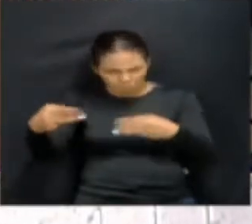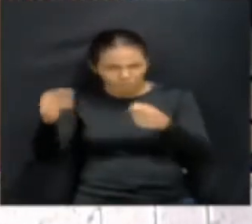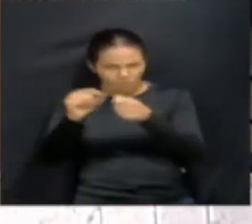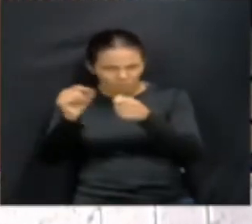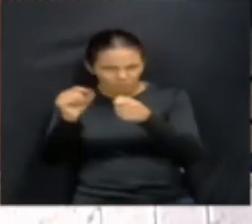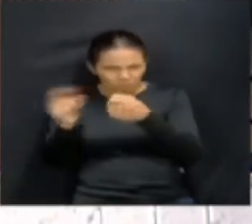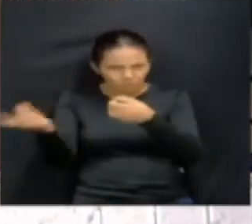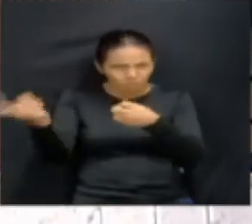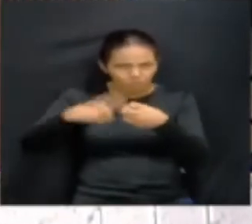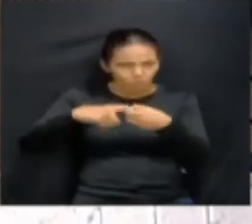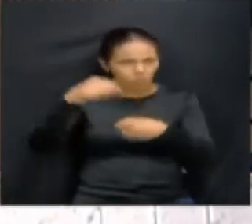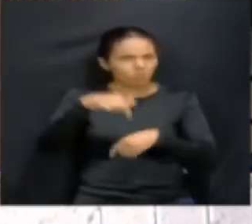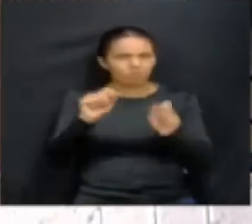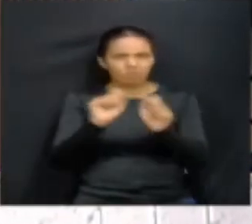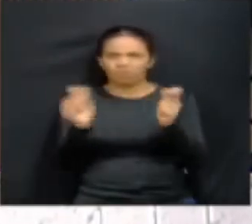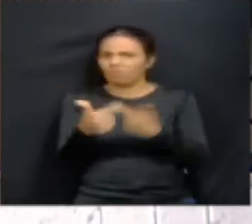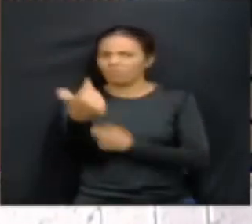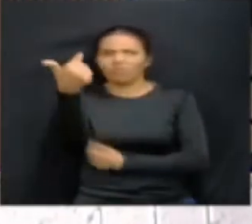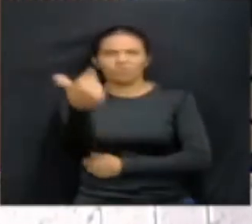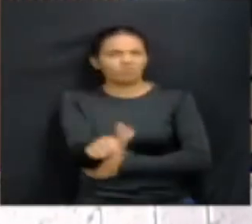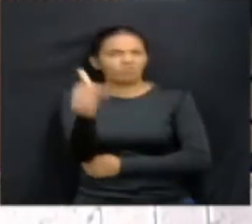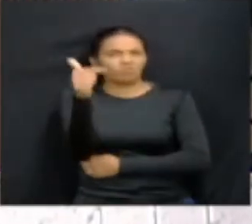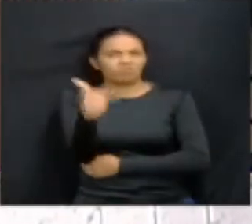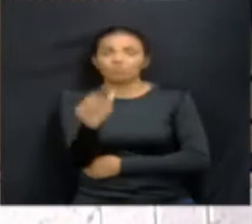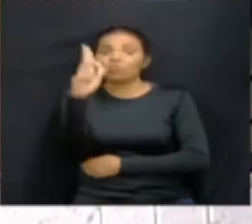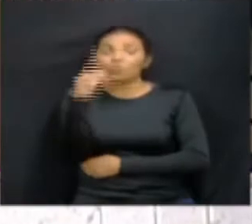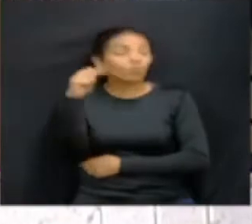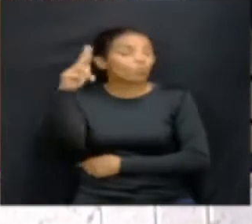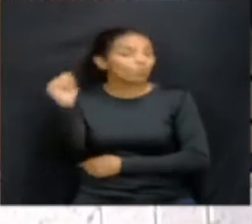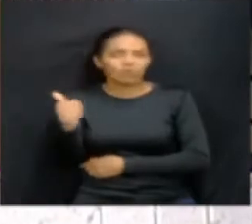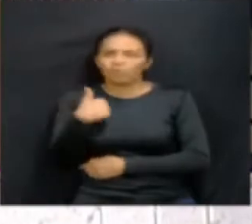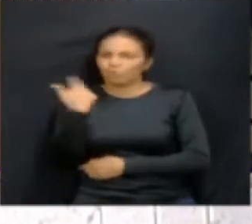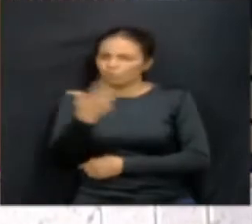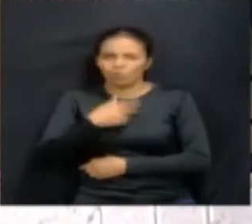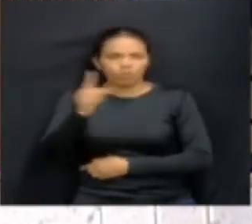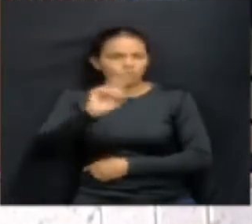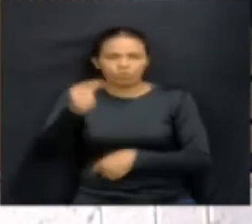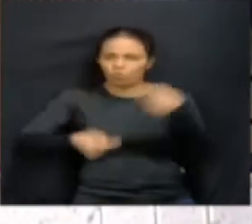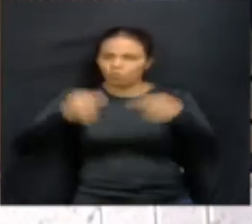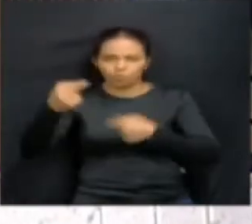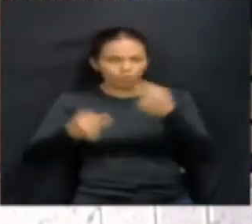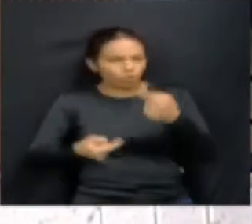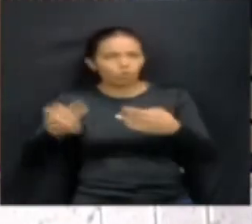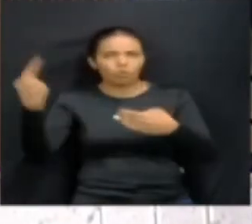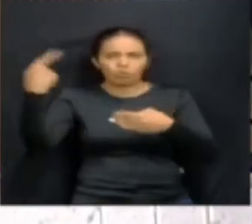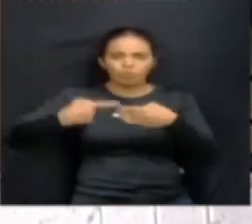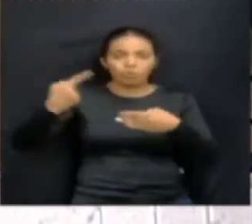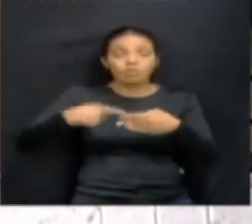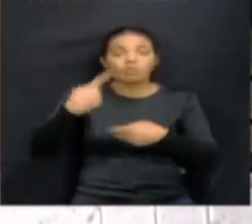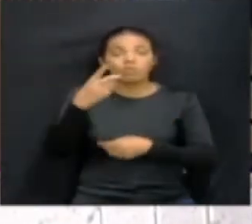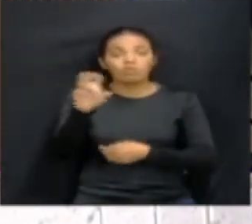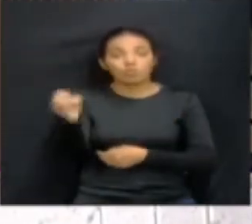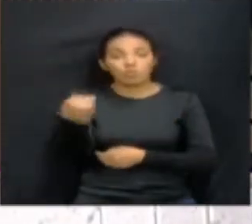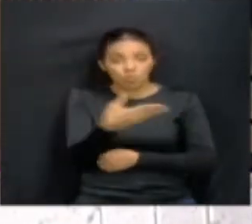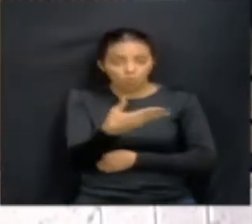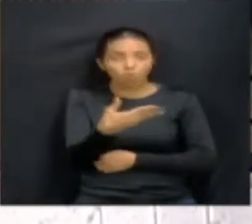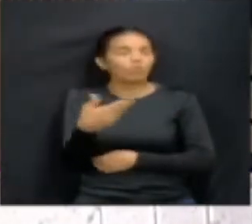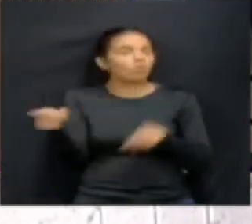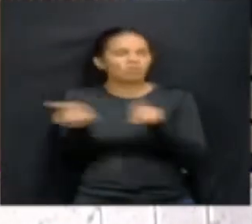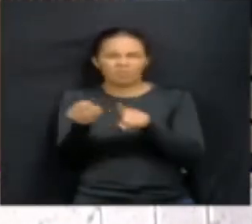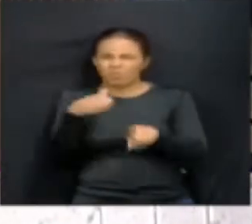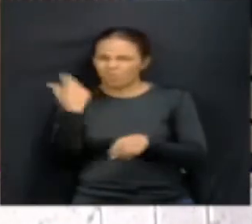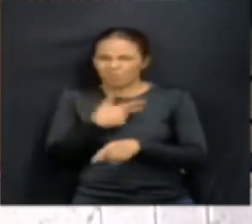parceria com o ministério jamais discutimos criação de 15 novas praças jamais discutimos degrau tarifário de quarenta por cento